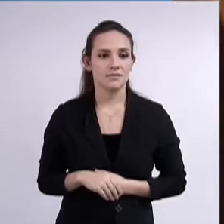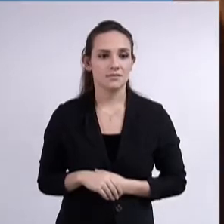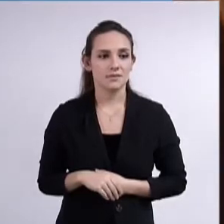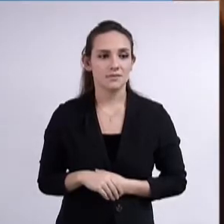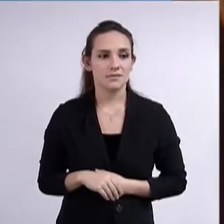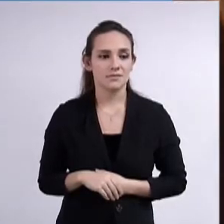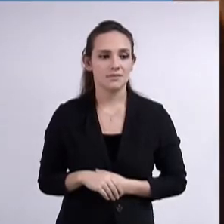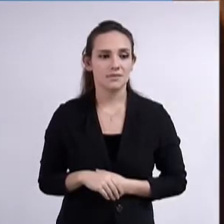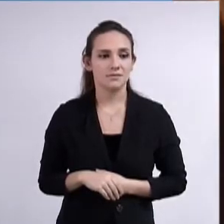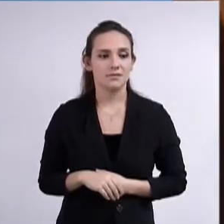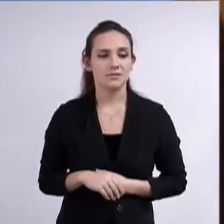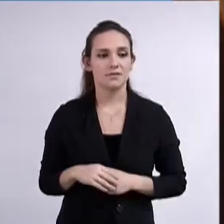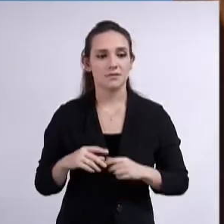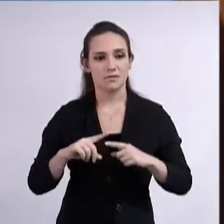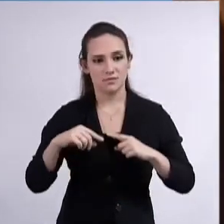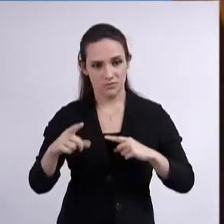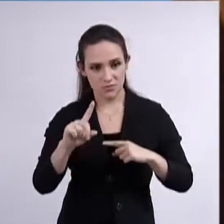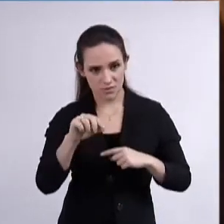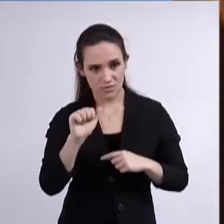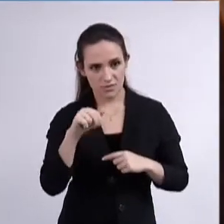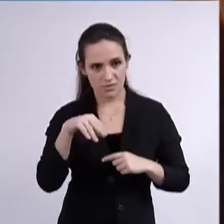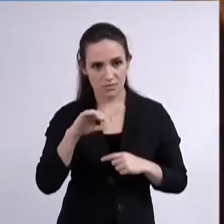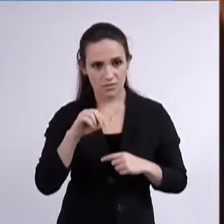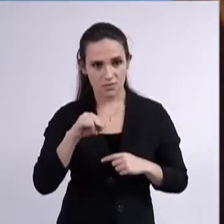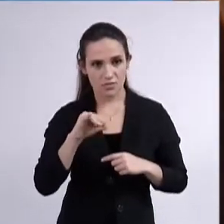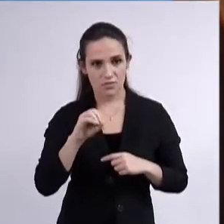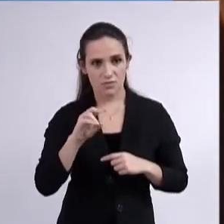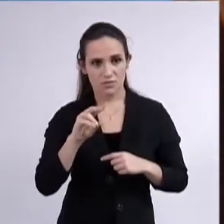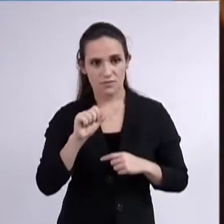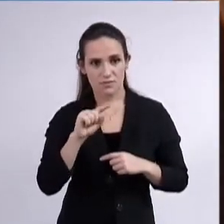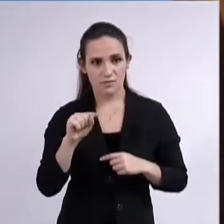O próximo é o Antônio Vaz.